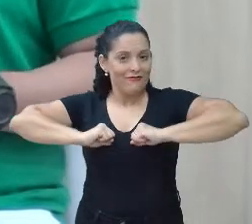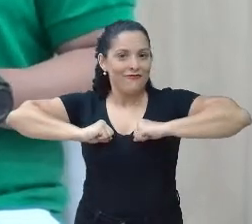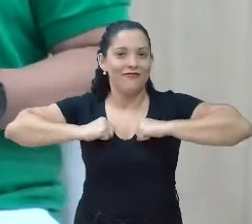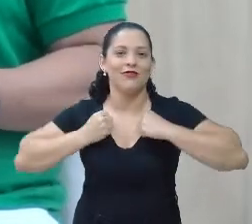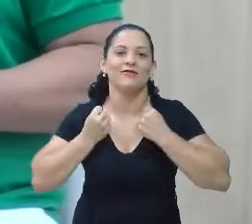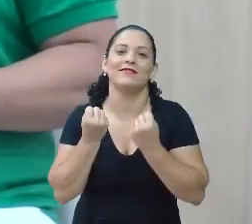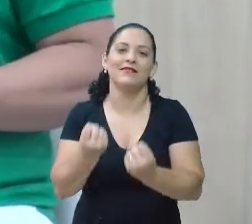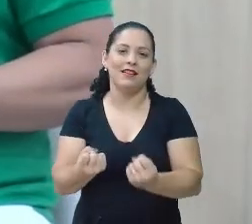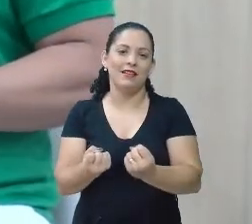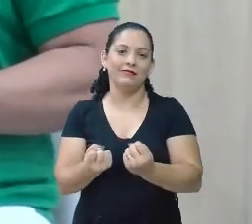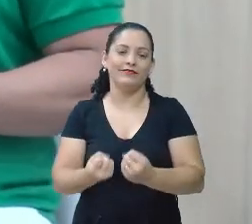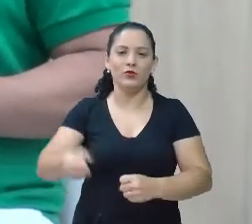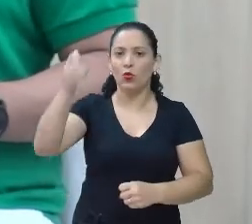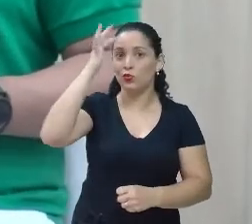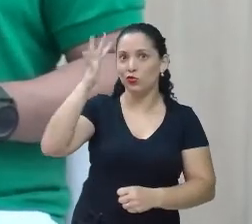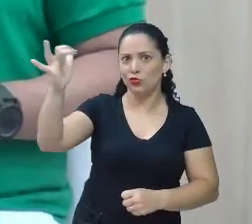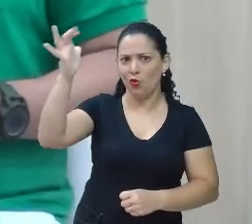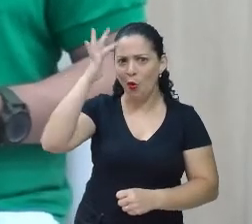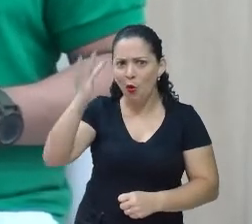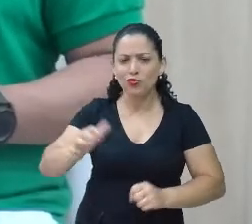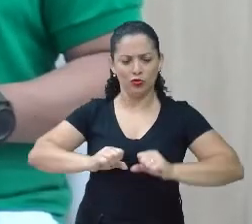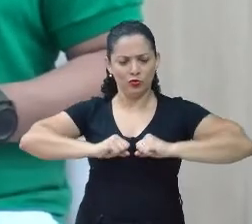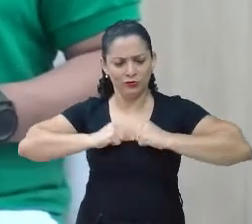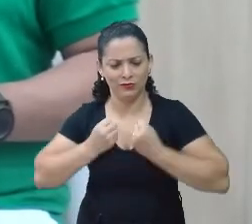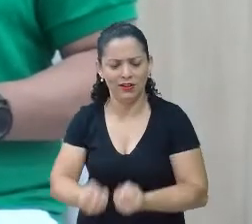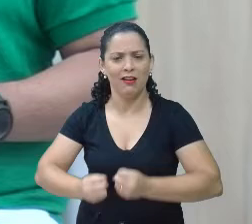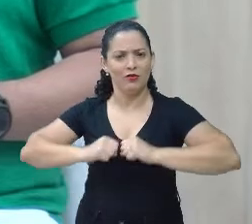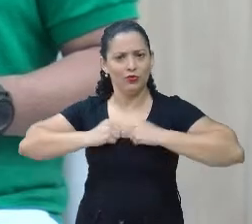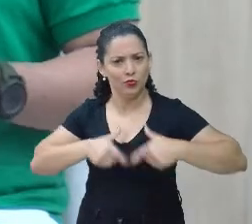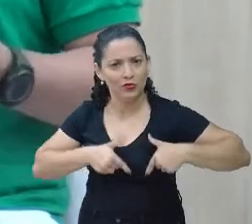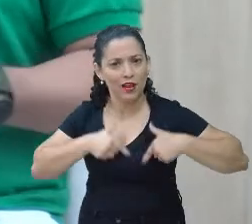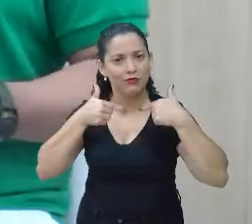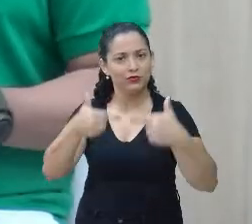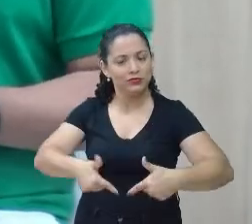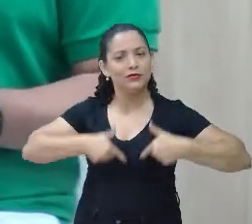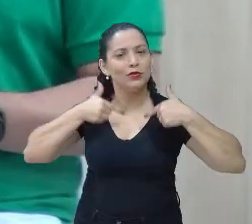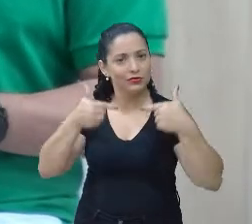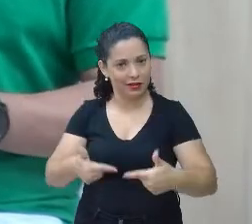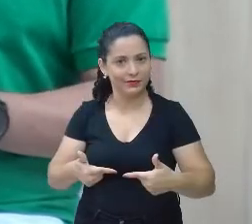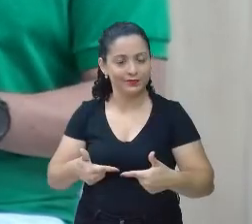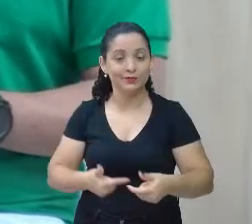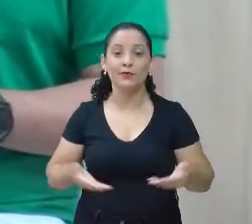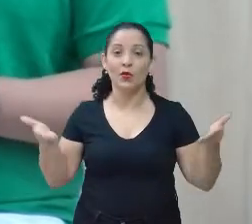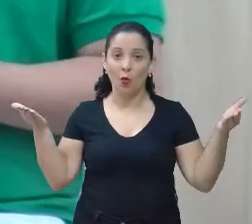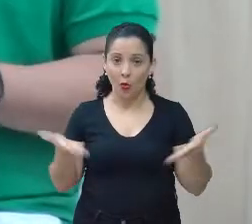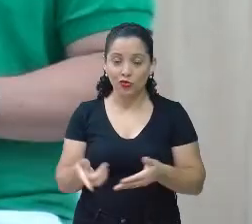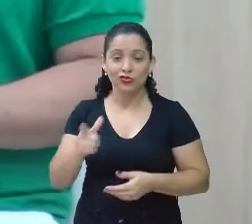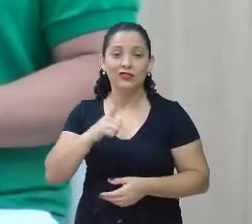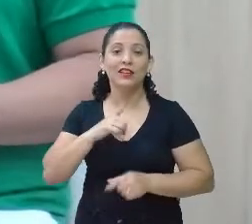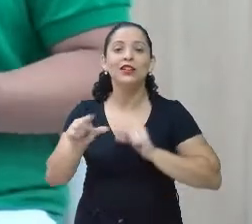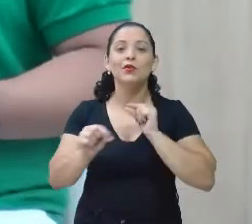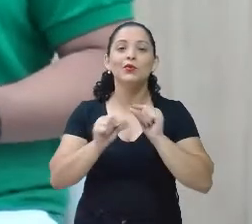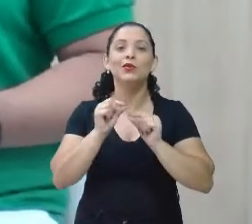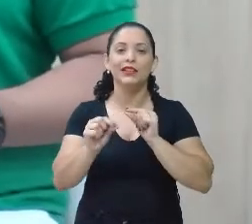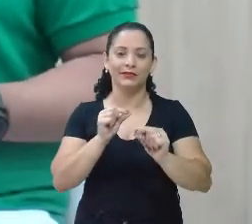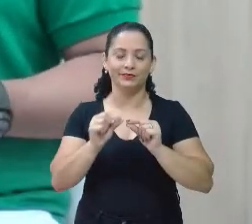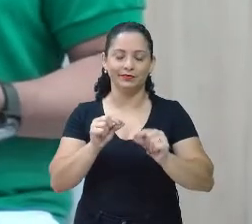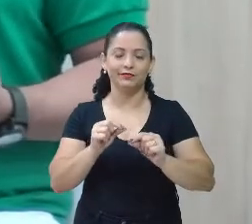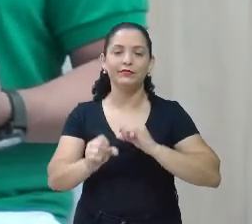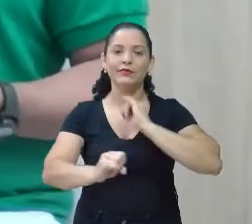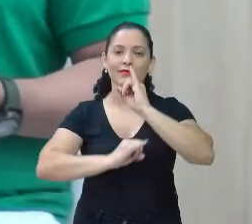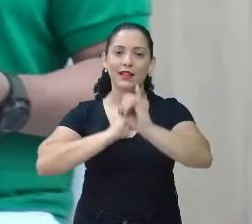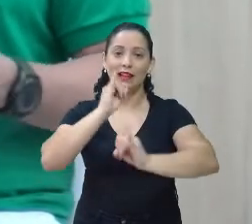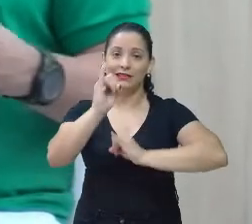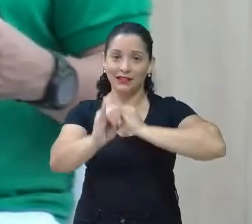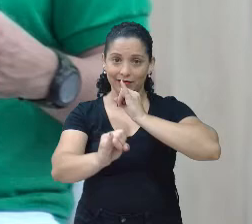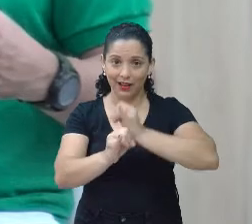construir esse sonho. E no meio do caminho pode mudar também sem nenhum problema. Hoje com a internet, uma coisa que a gente estava discutindo ontem, eu e o professor Rony, é